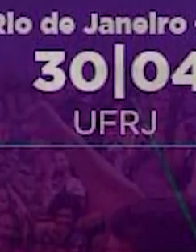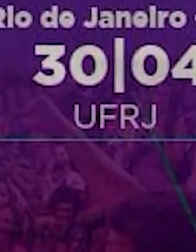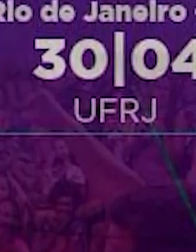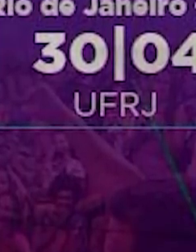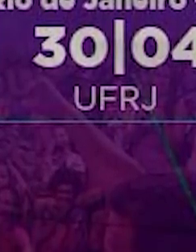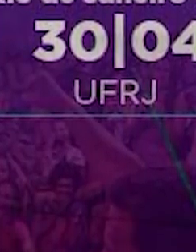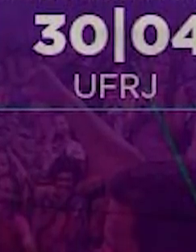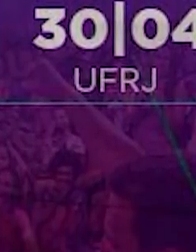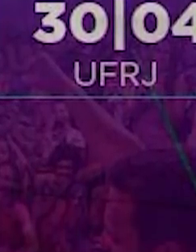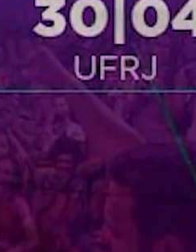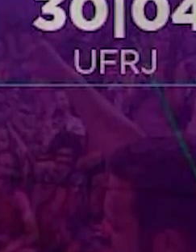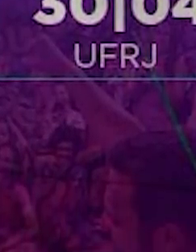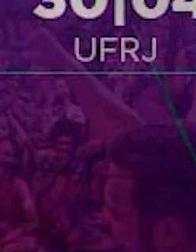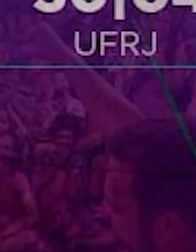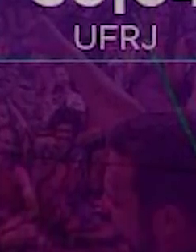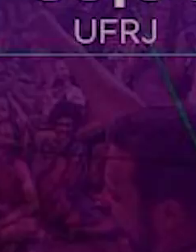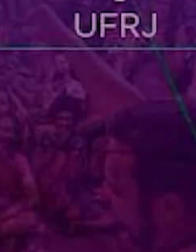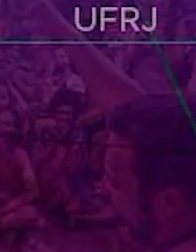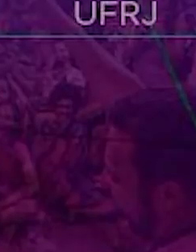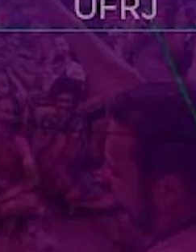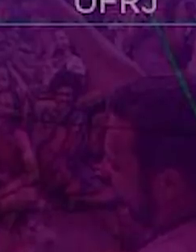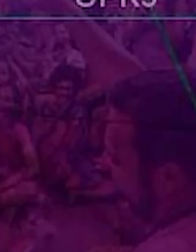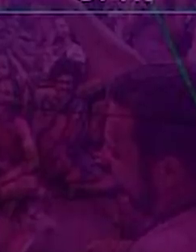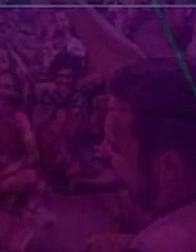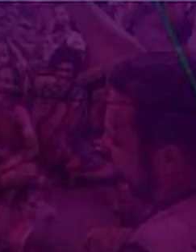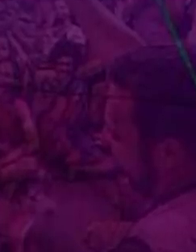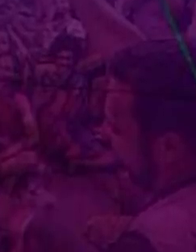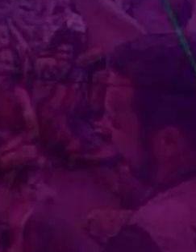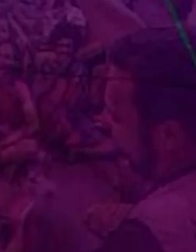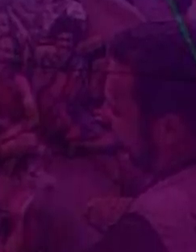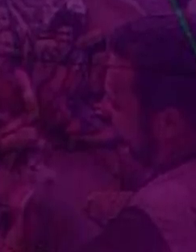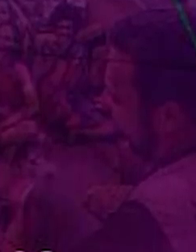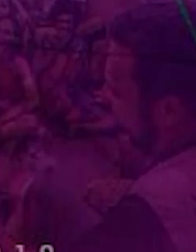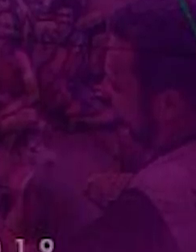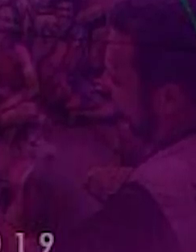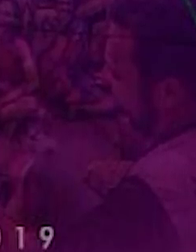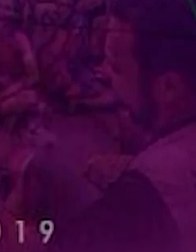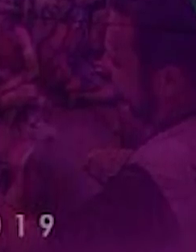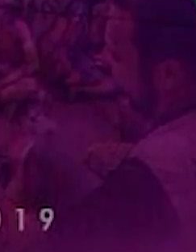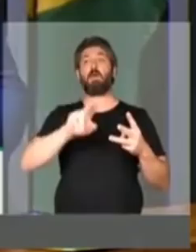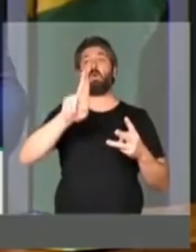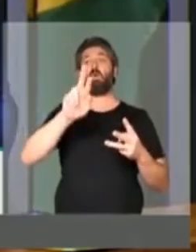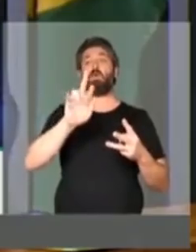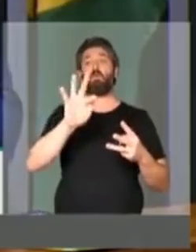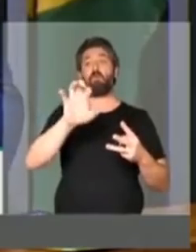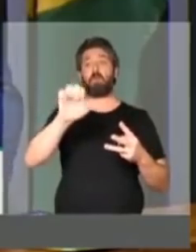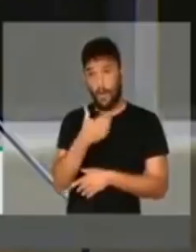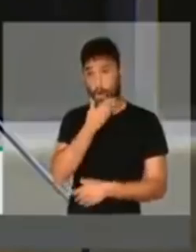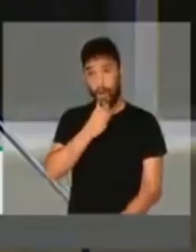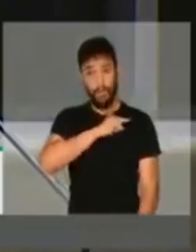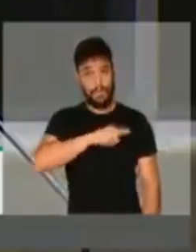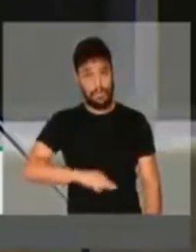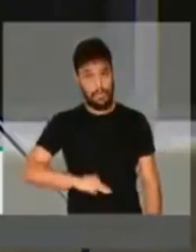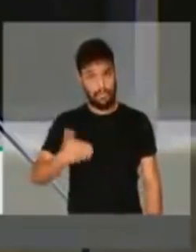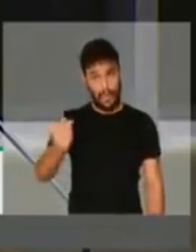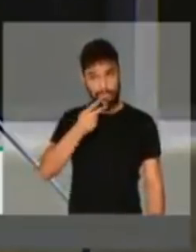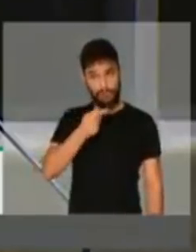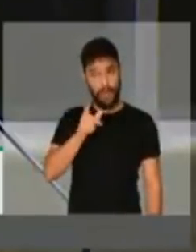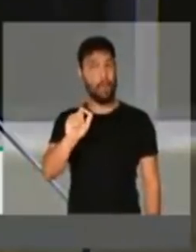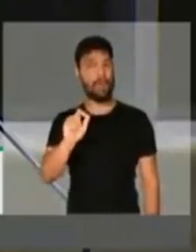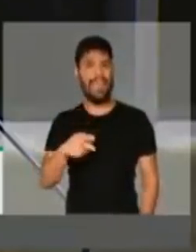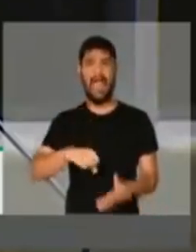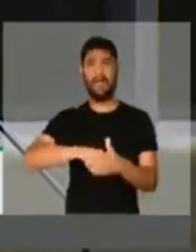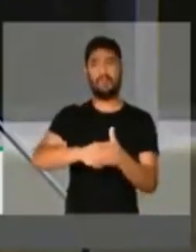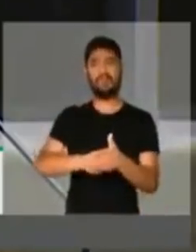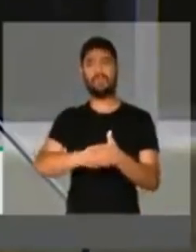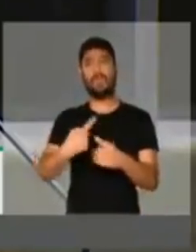Isso ocorrendo na UFMG, na UFJF, na UF e na UFRJ. Balbúrdia! O primeiro argumento